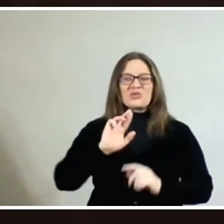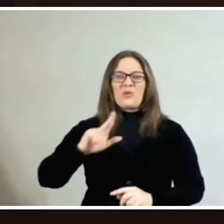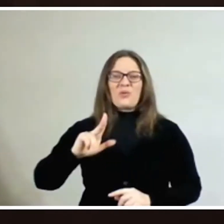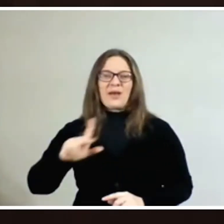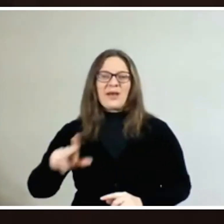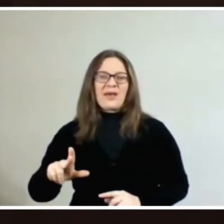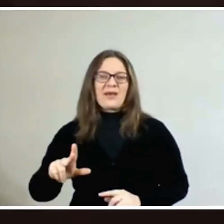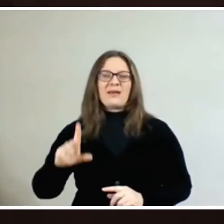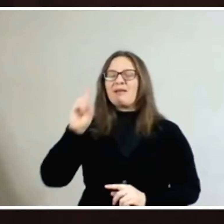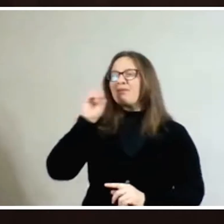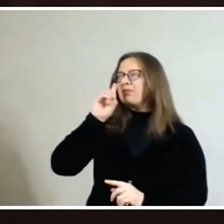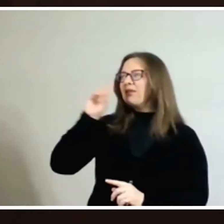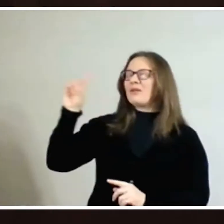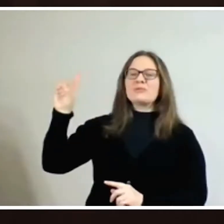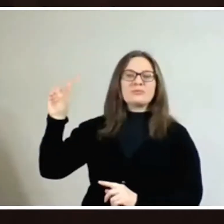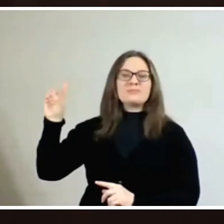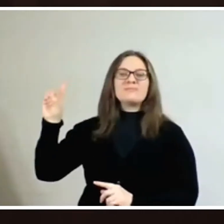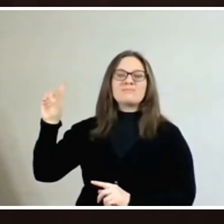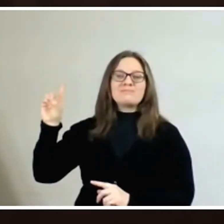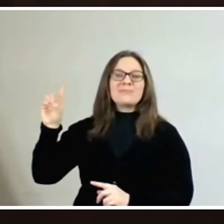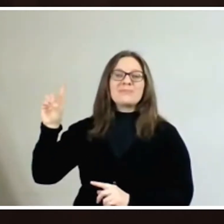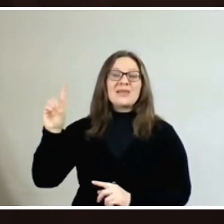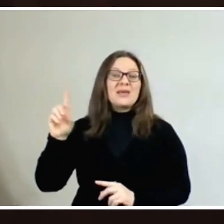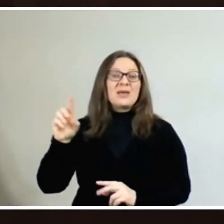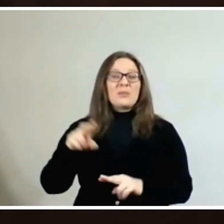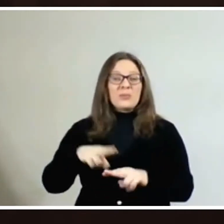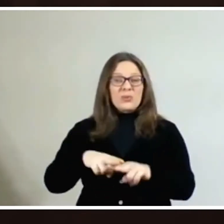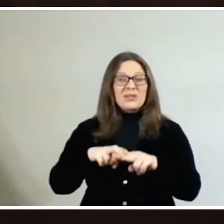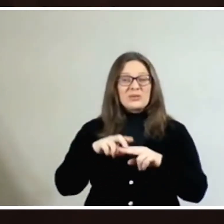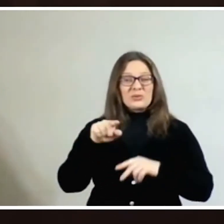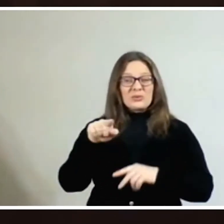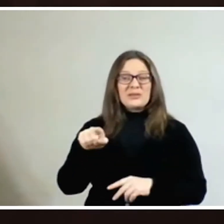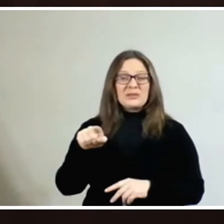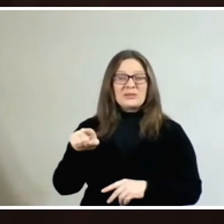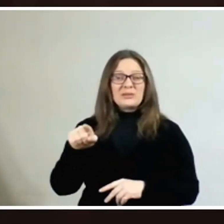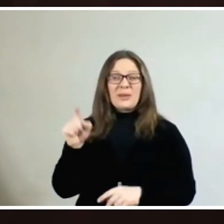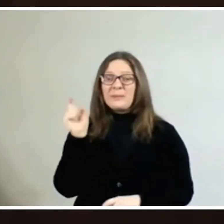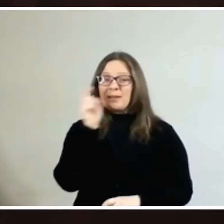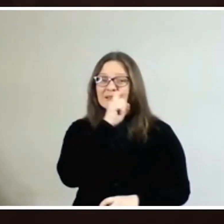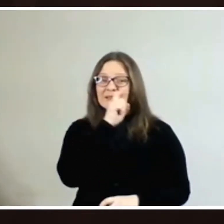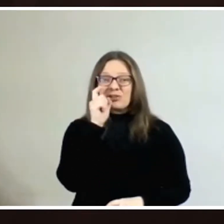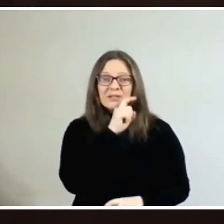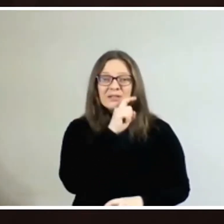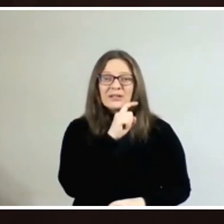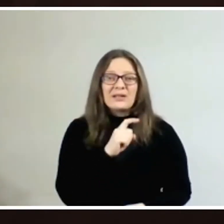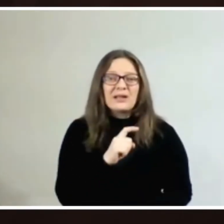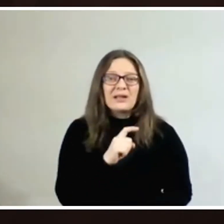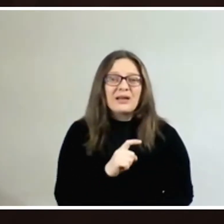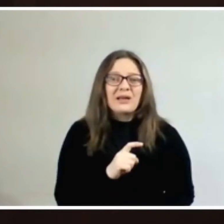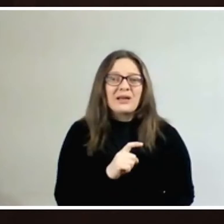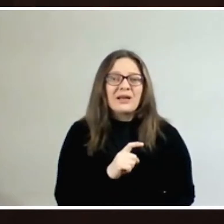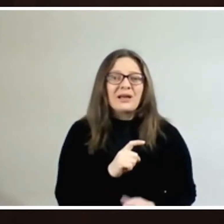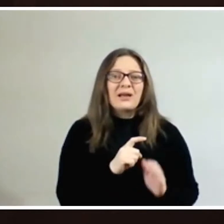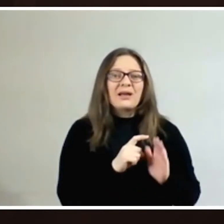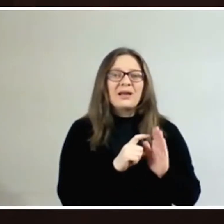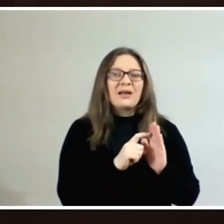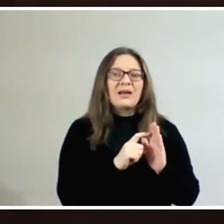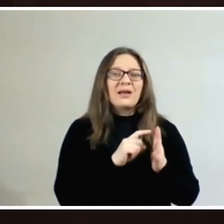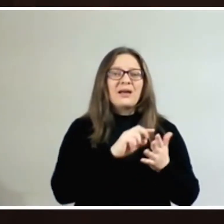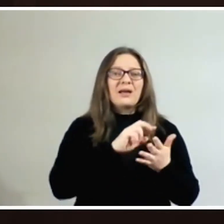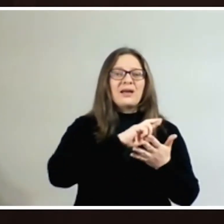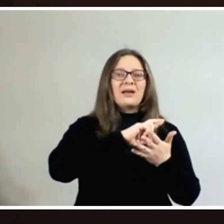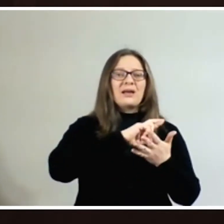entendeu? Então isso é heresia. Isso é heresia. Aquele que confessa, onde